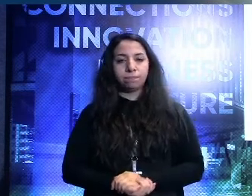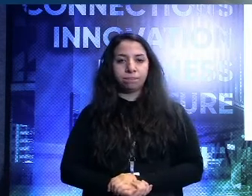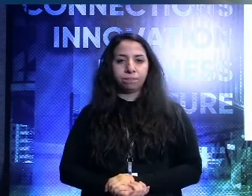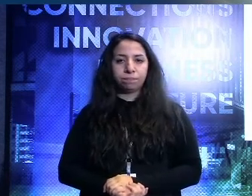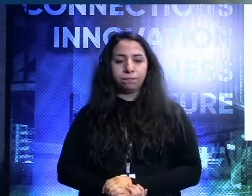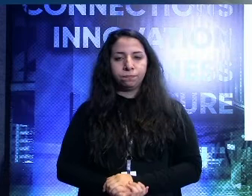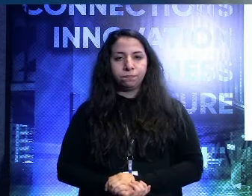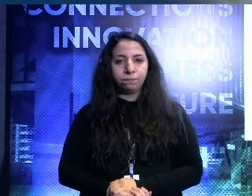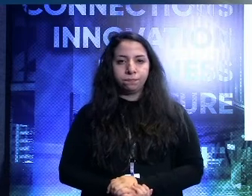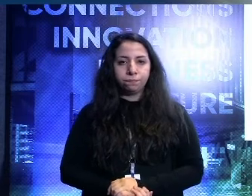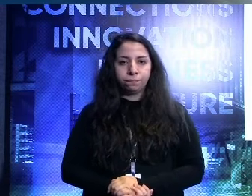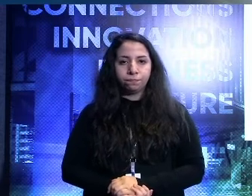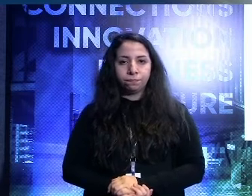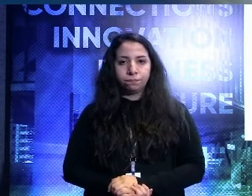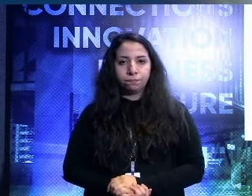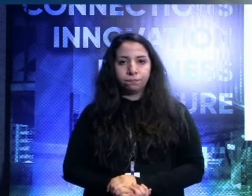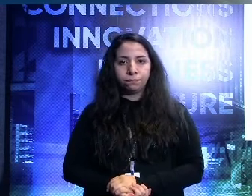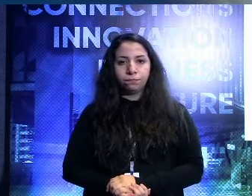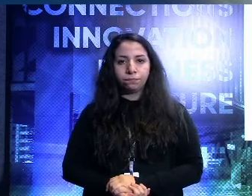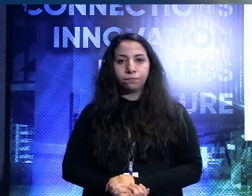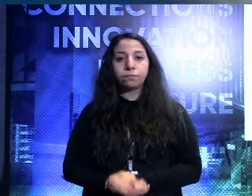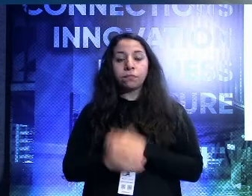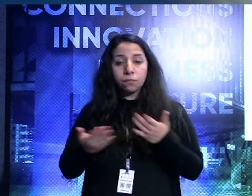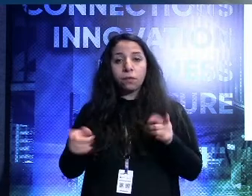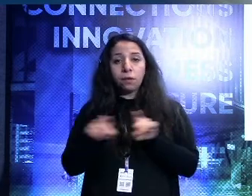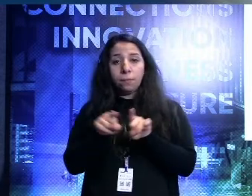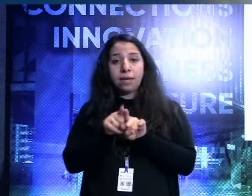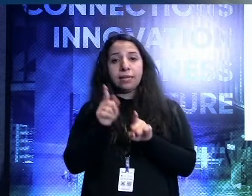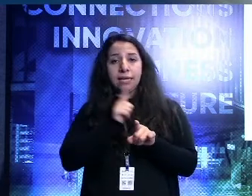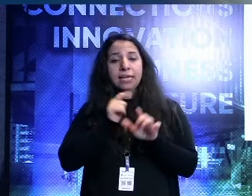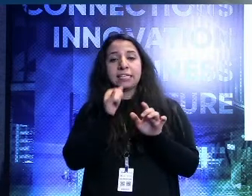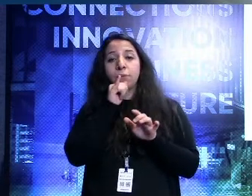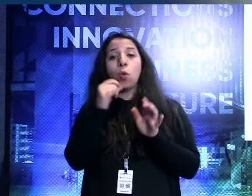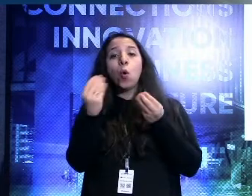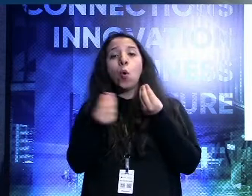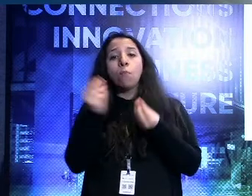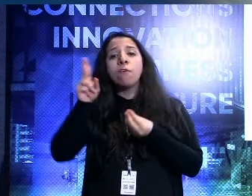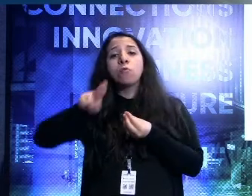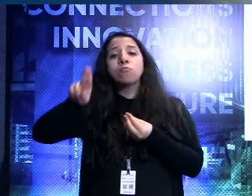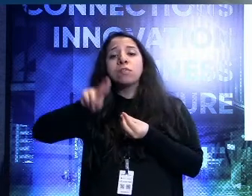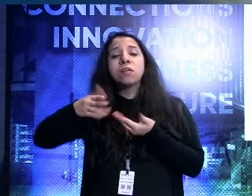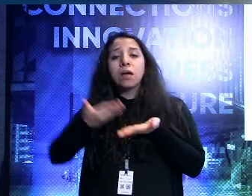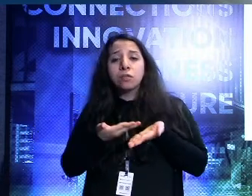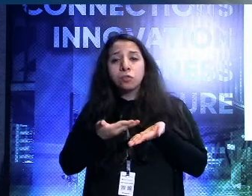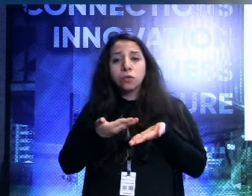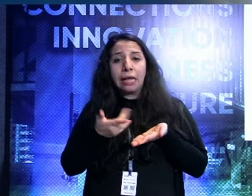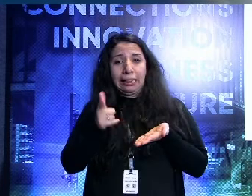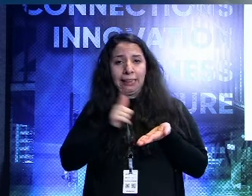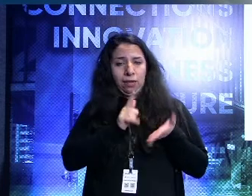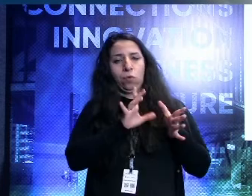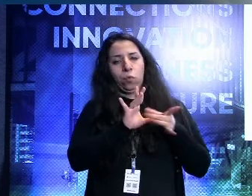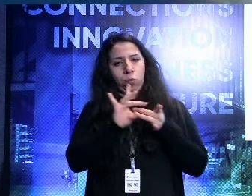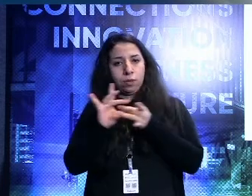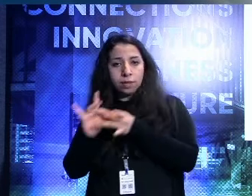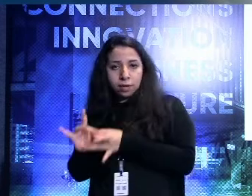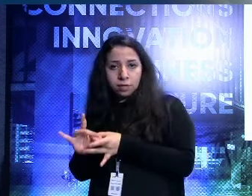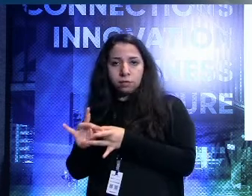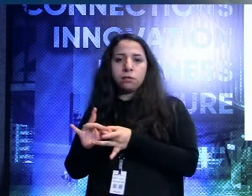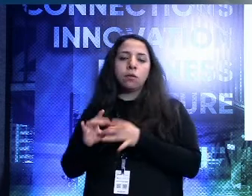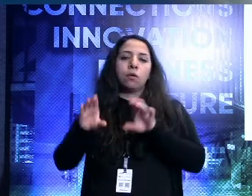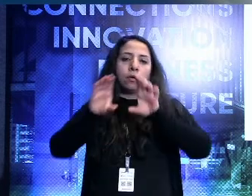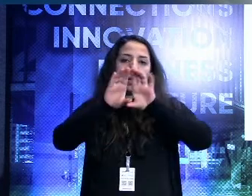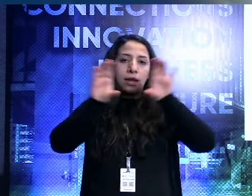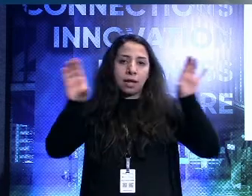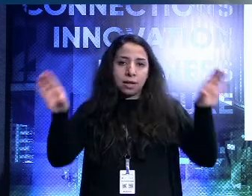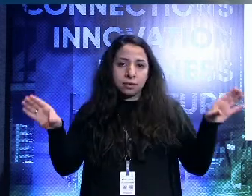E aí um exemplo aqui de como a gente usar isso, como que a gente faz. Cara, eu vou ter o meu contexto, que é a classe lá, é a